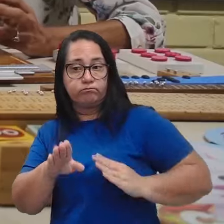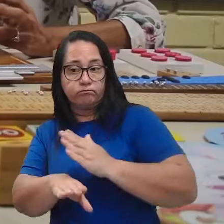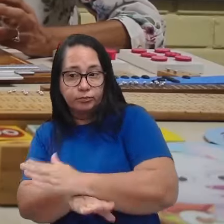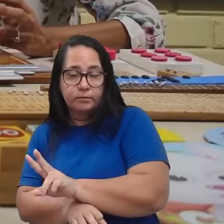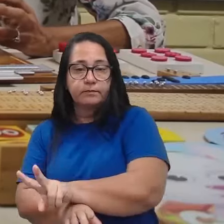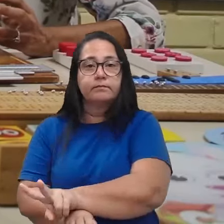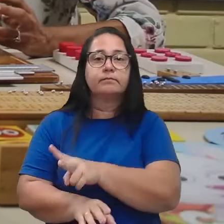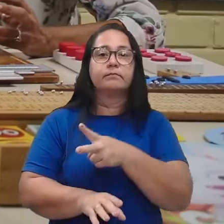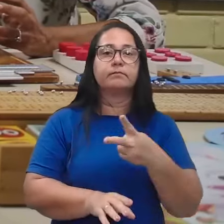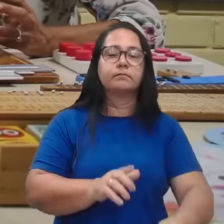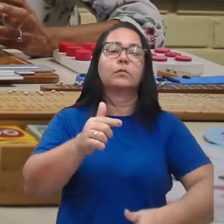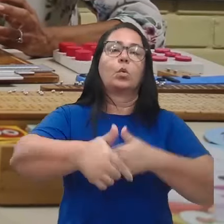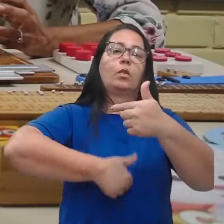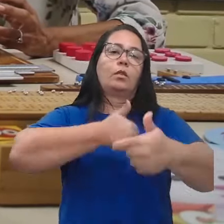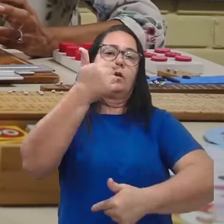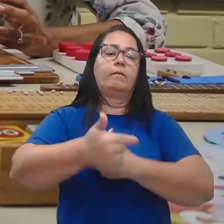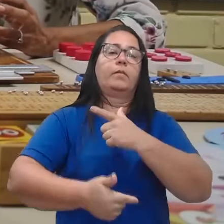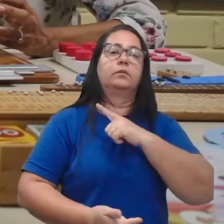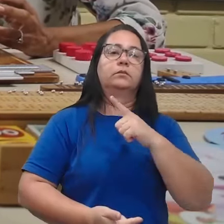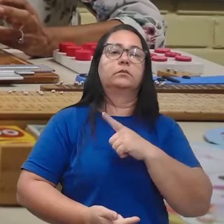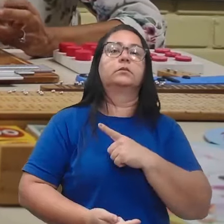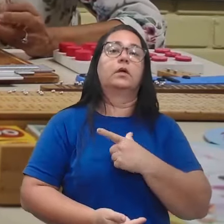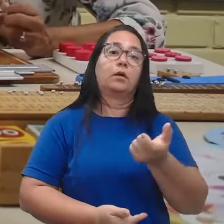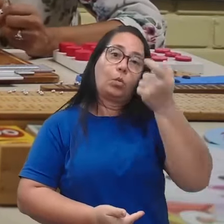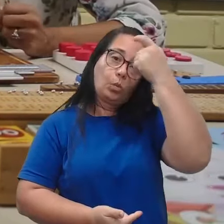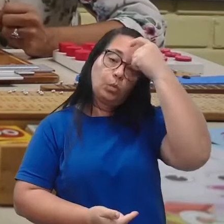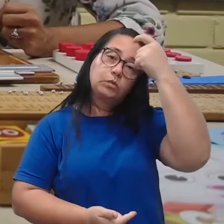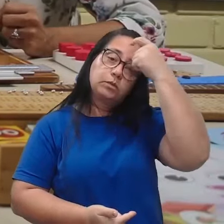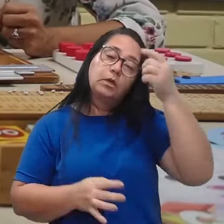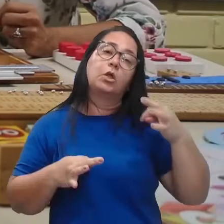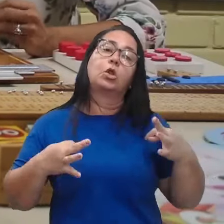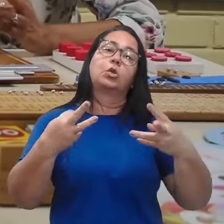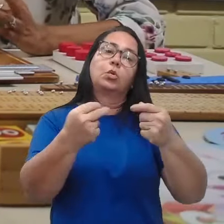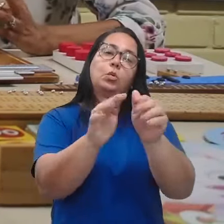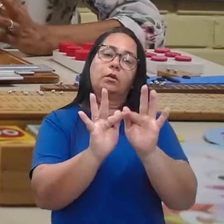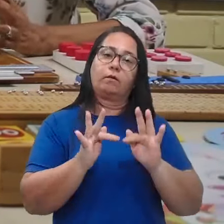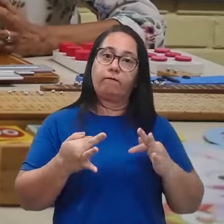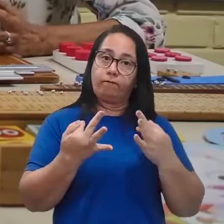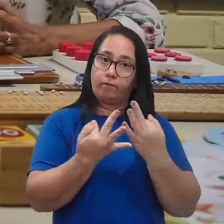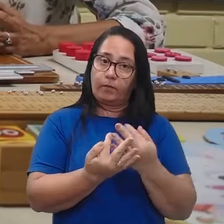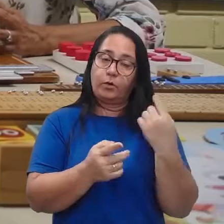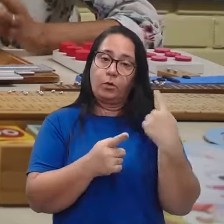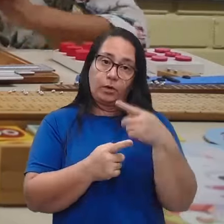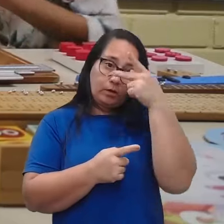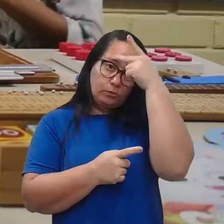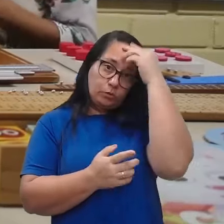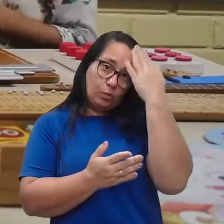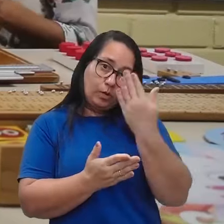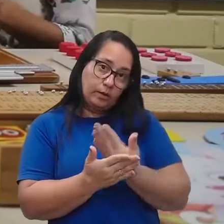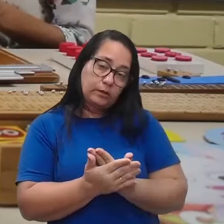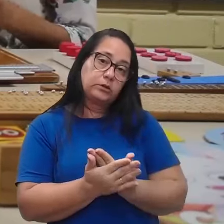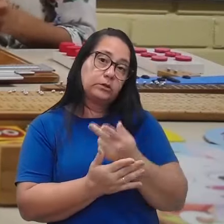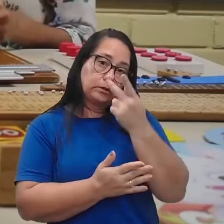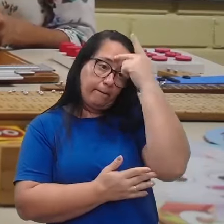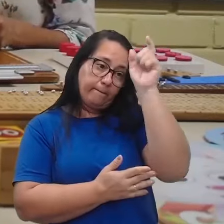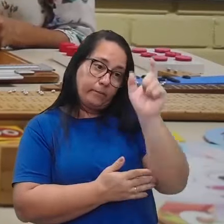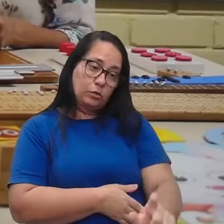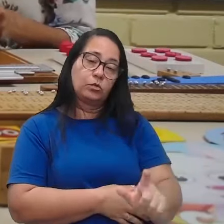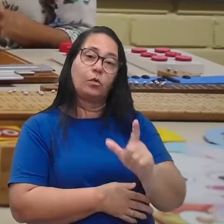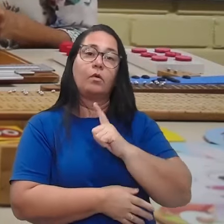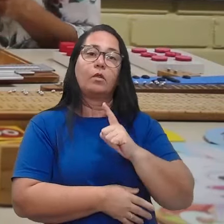então nós temos um trabalho de conscientização de toda a família, porque as pessoas acreditam que é a pessoa que ficou